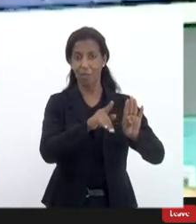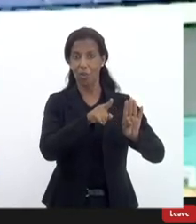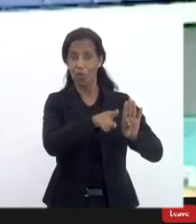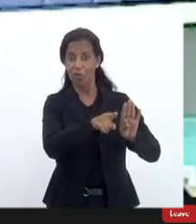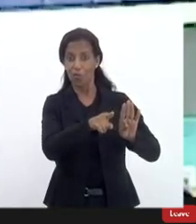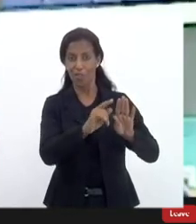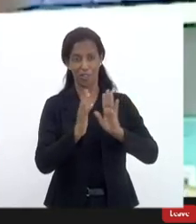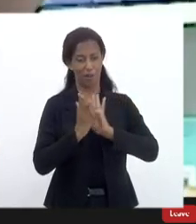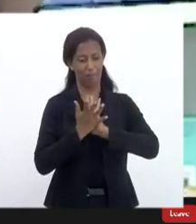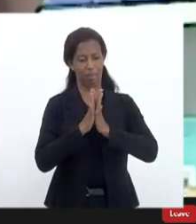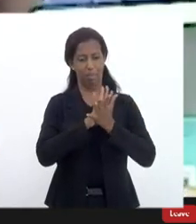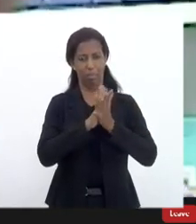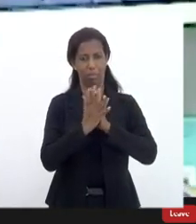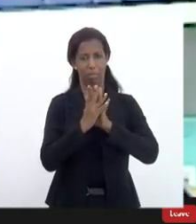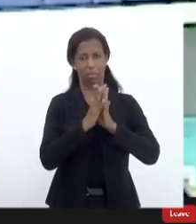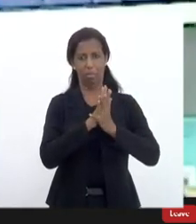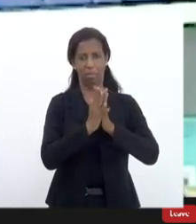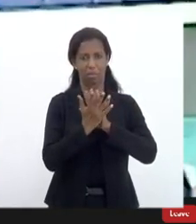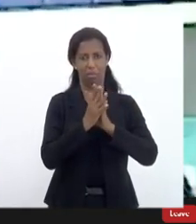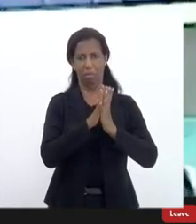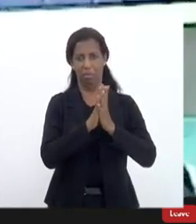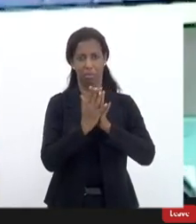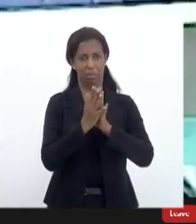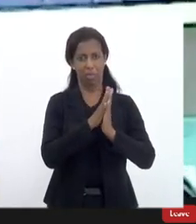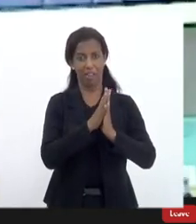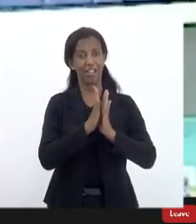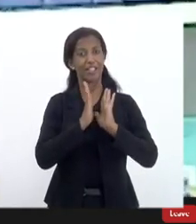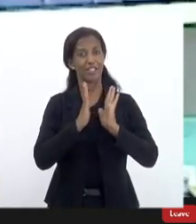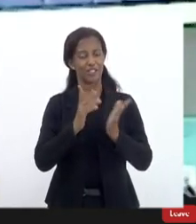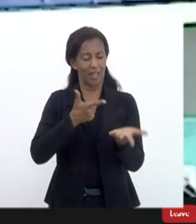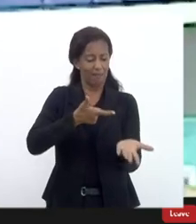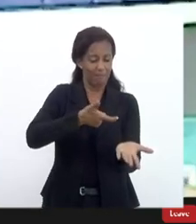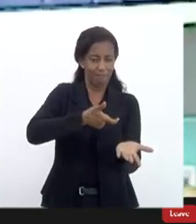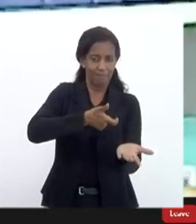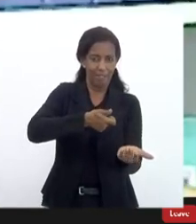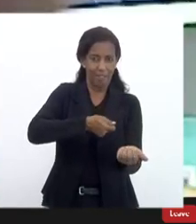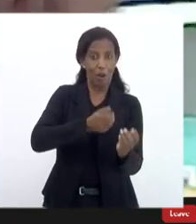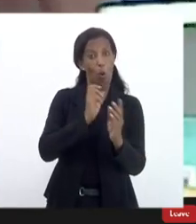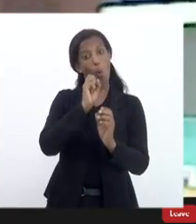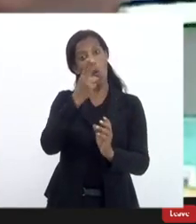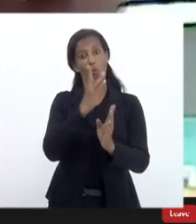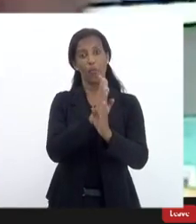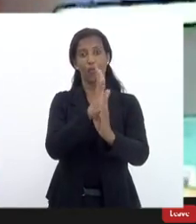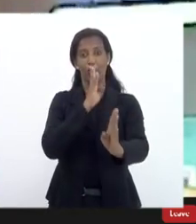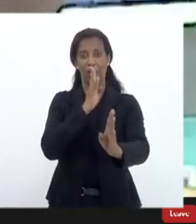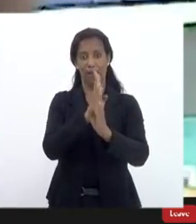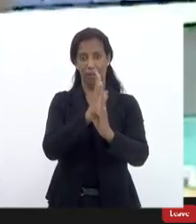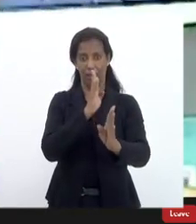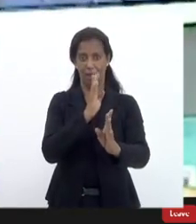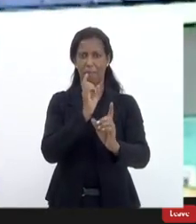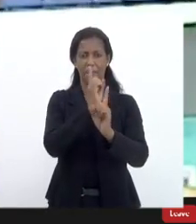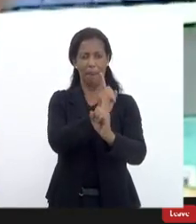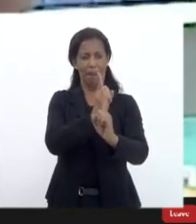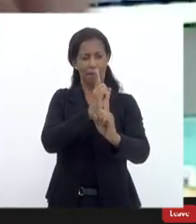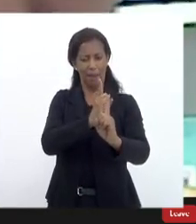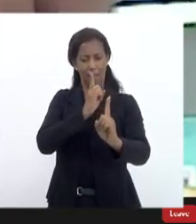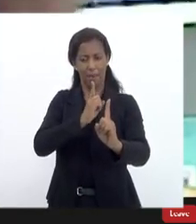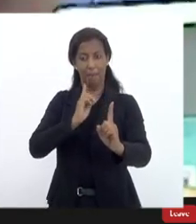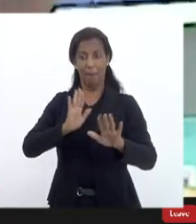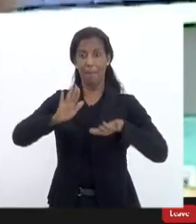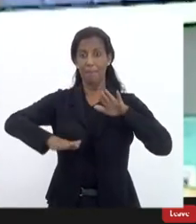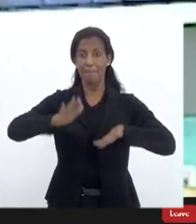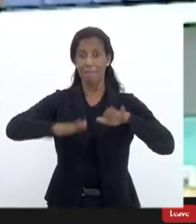uma aglomeração para aferir a temperatura ou uma fila, mesmo que organizada, você